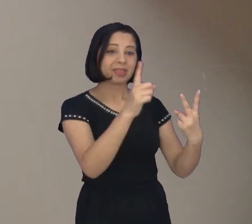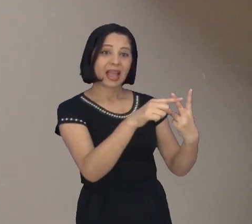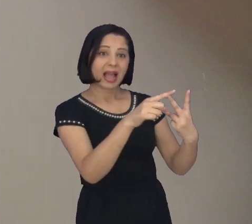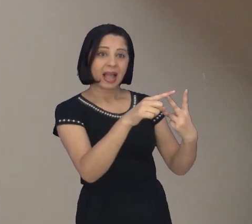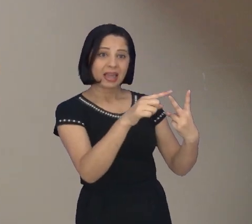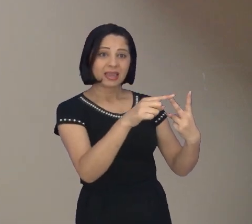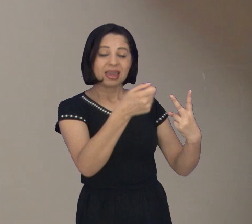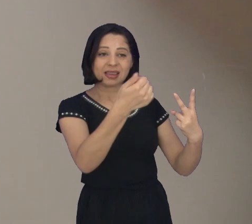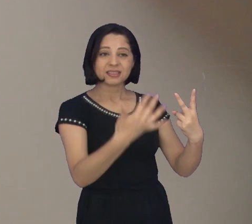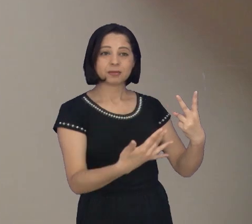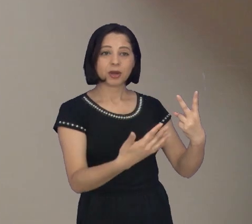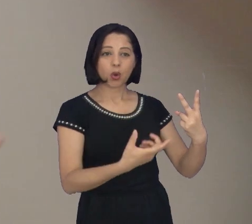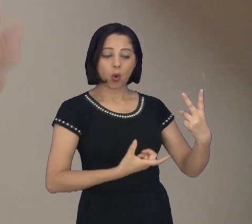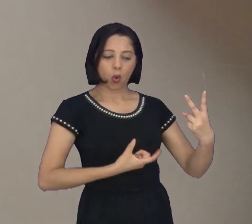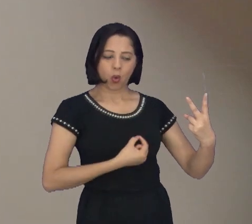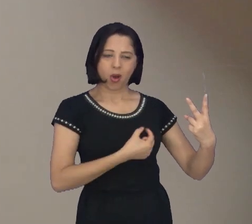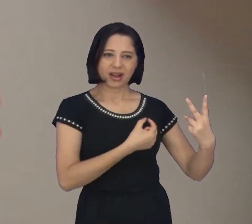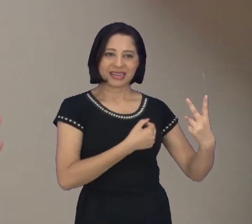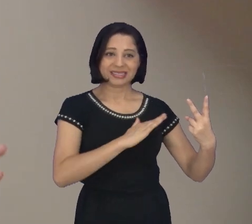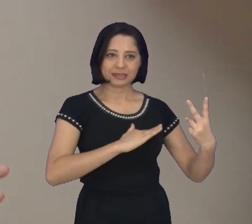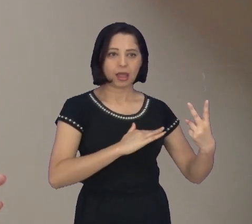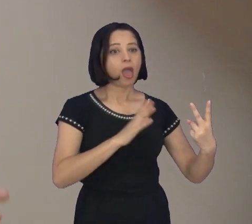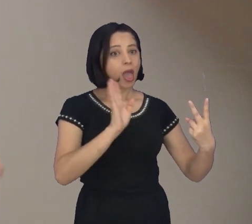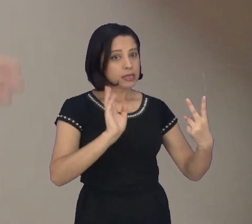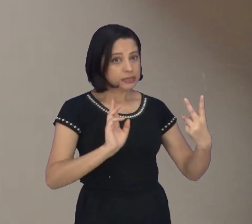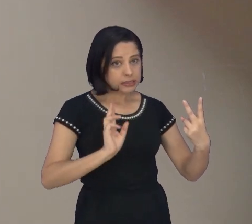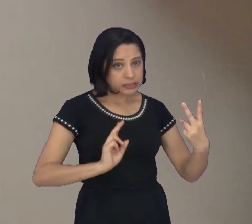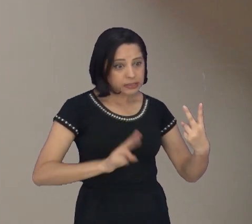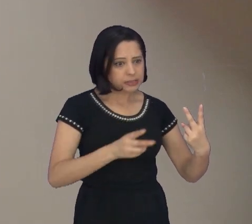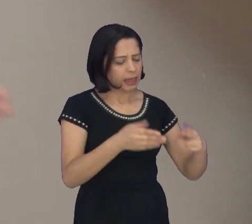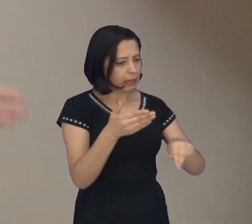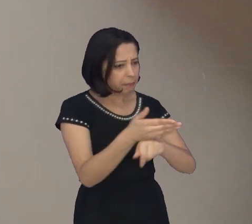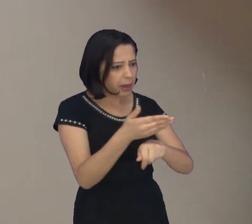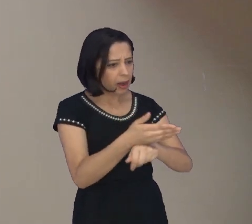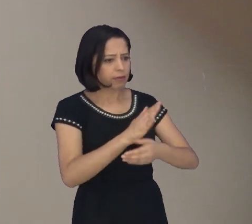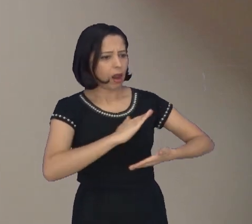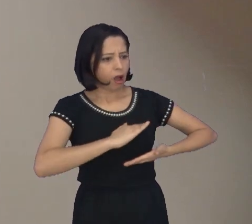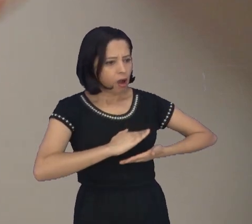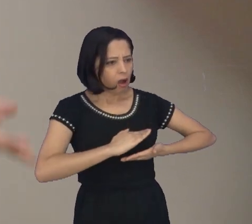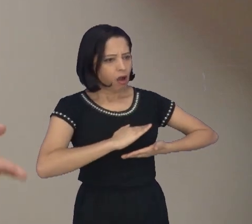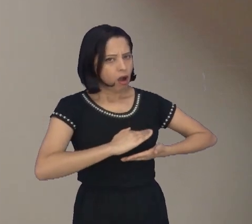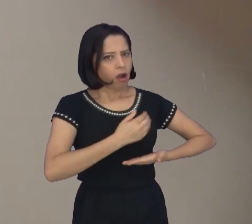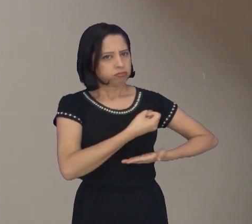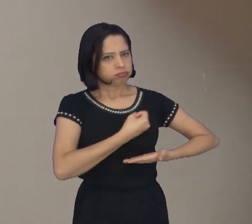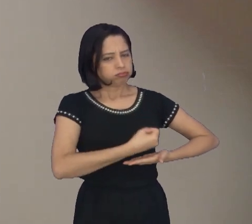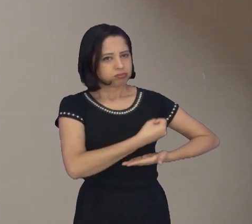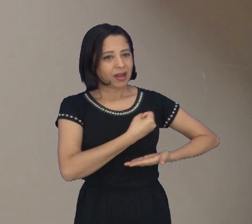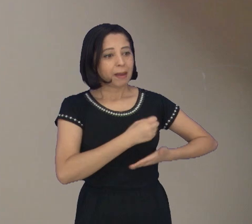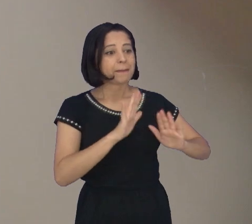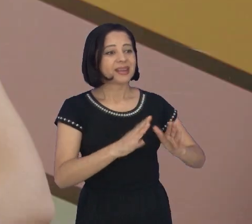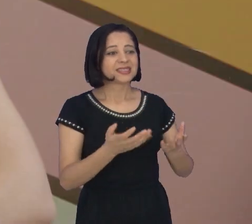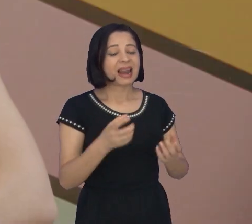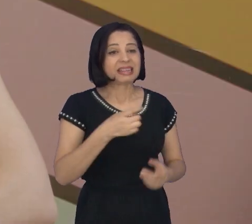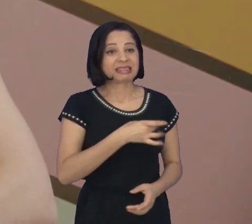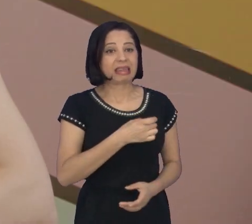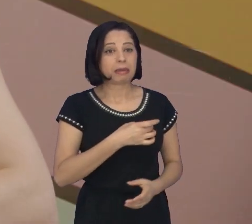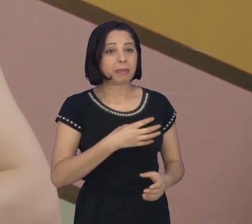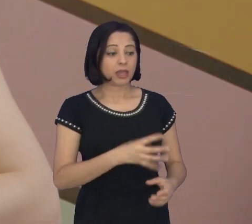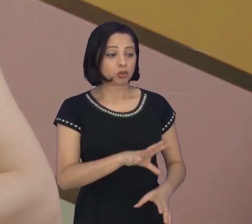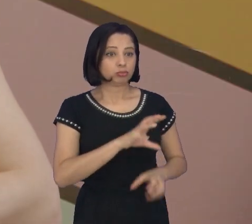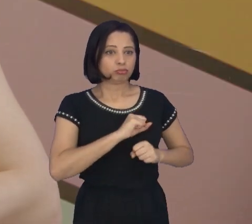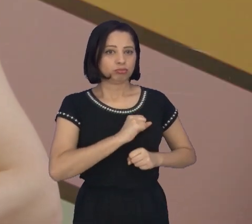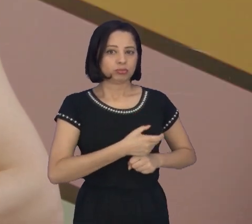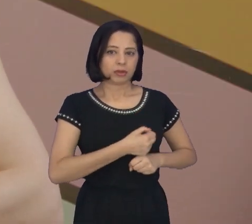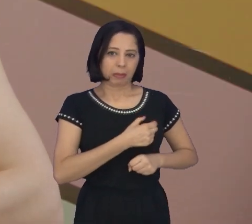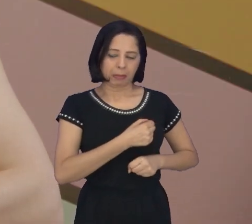falou sobre câncer de mama, né? Ela faz o rastreamento e ainda assim quer saber se pode surgir o câncer. A mamografia ela não